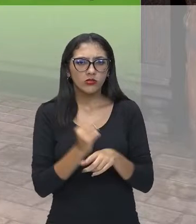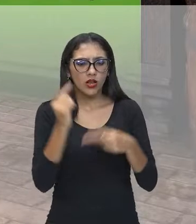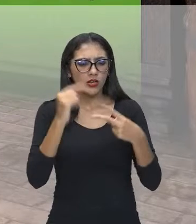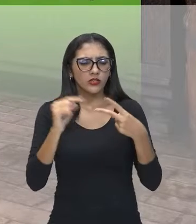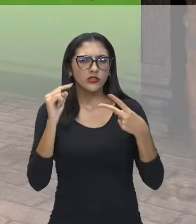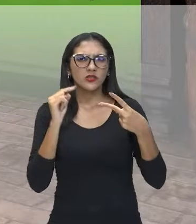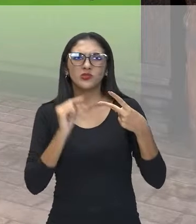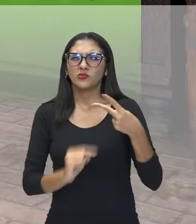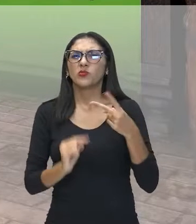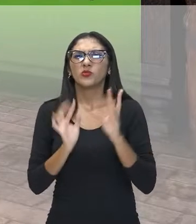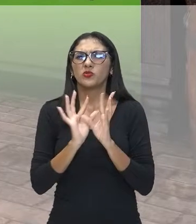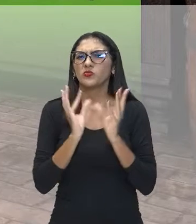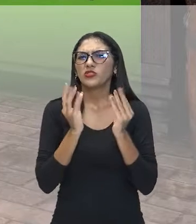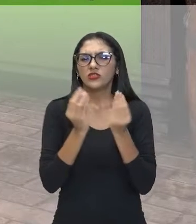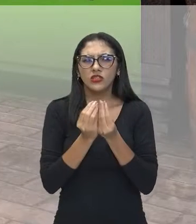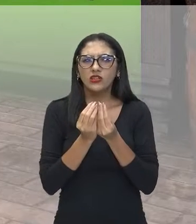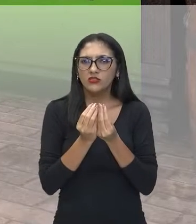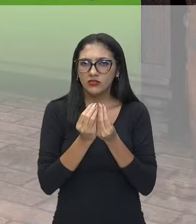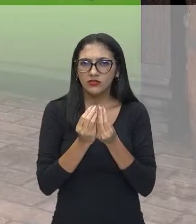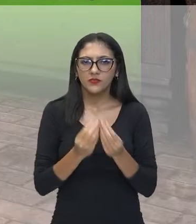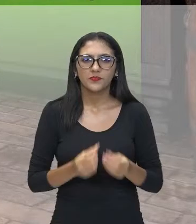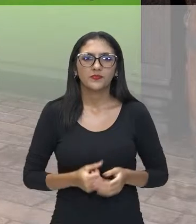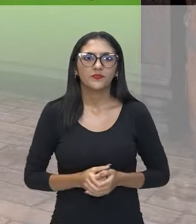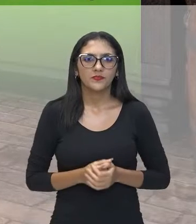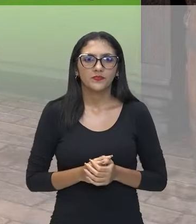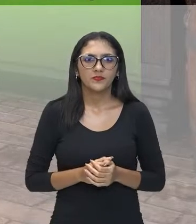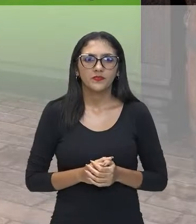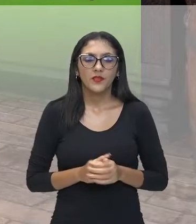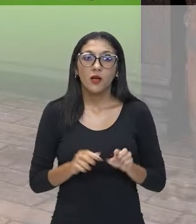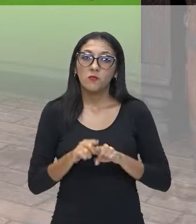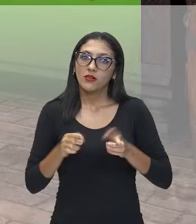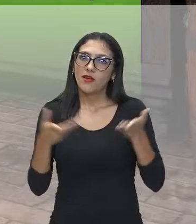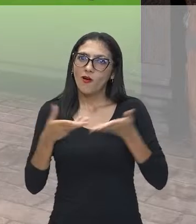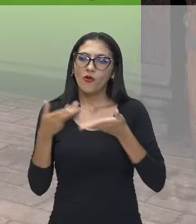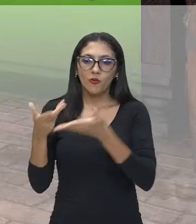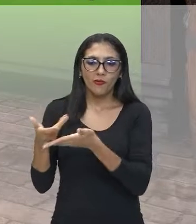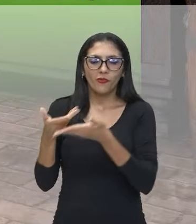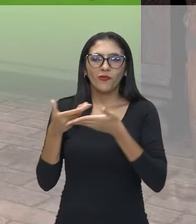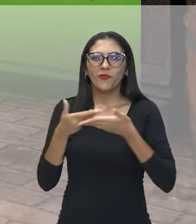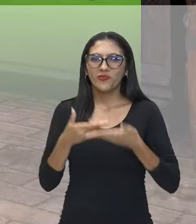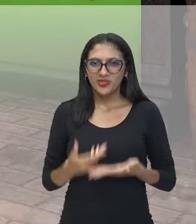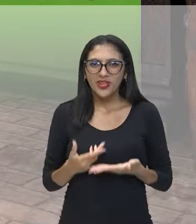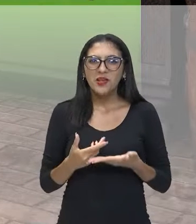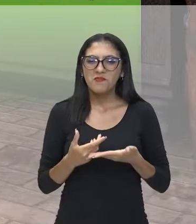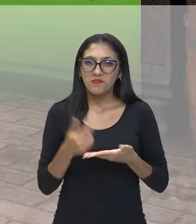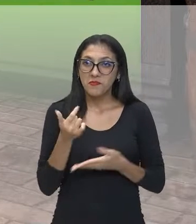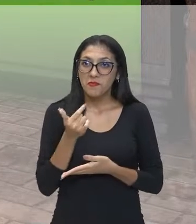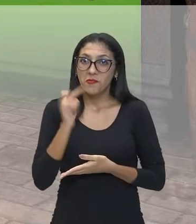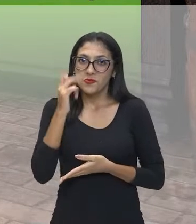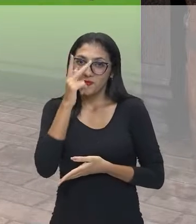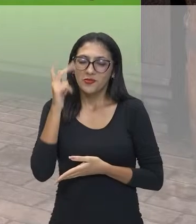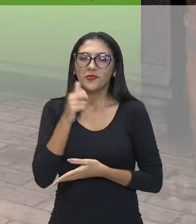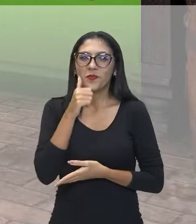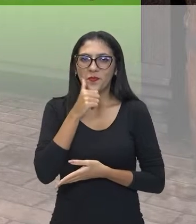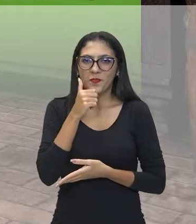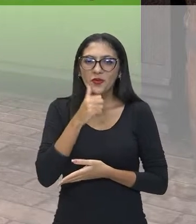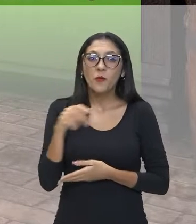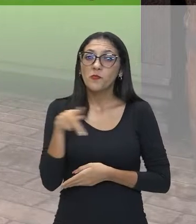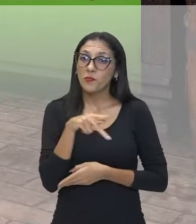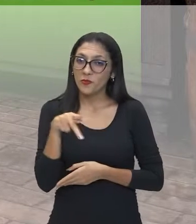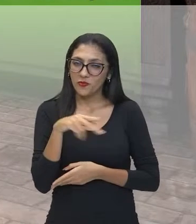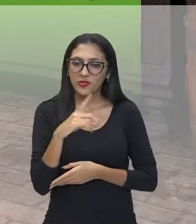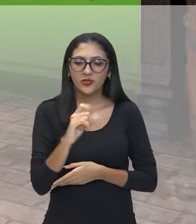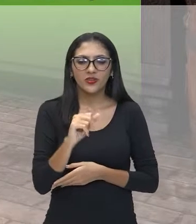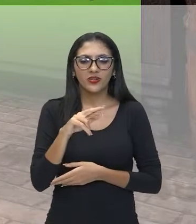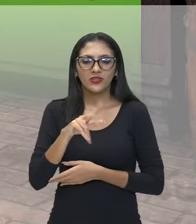longa vida e a pedra filosofal. Só que agora eu convidei para falar um pouquinho de alquimia a professora de química também, a